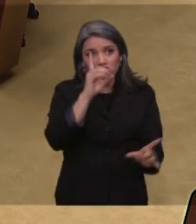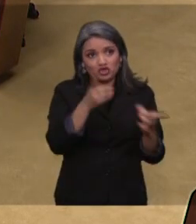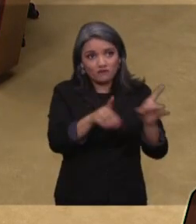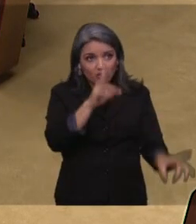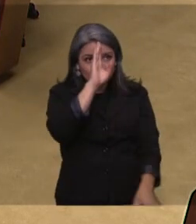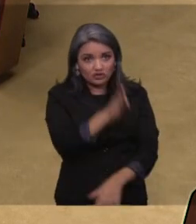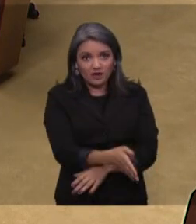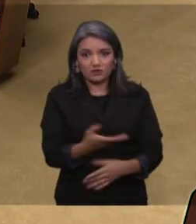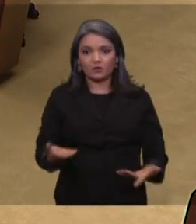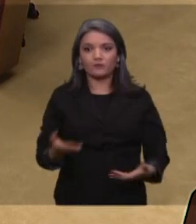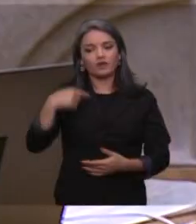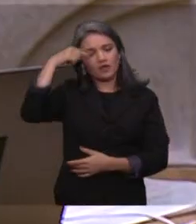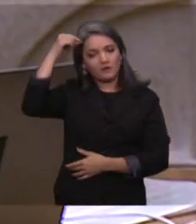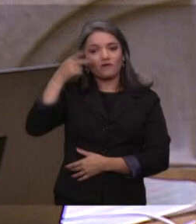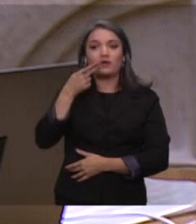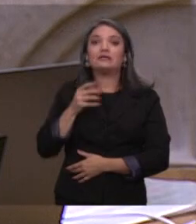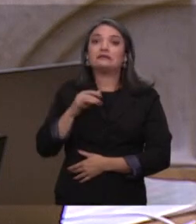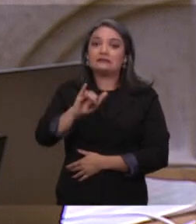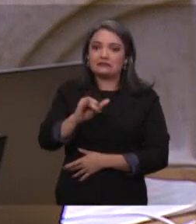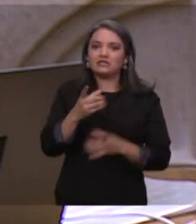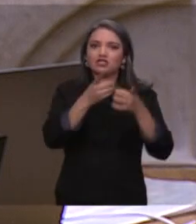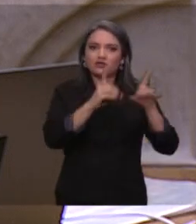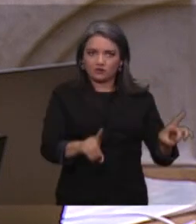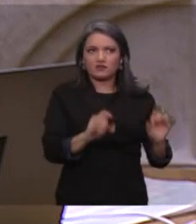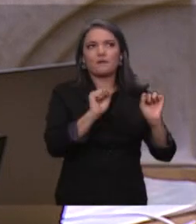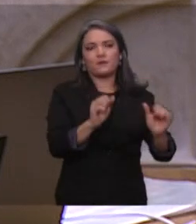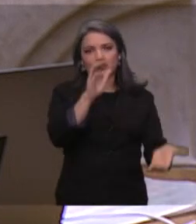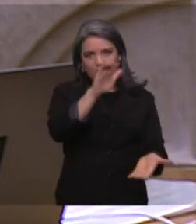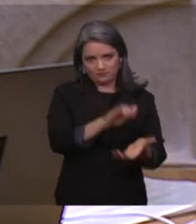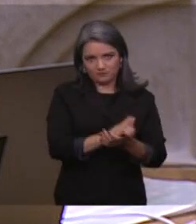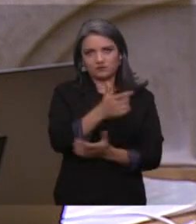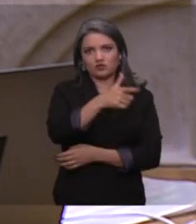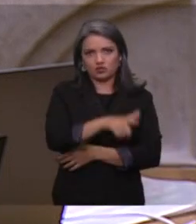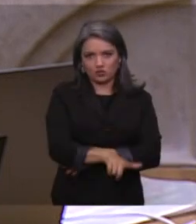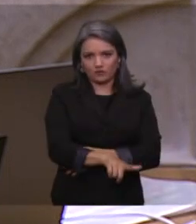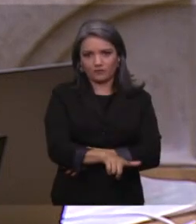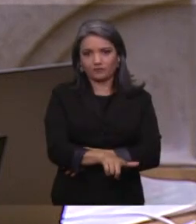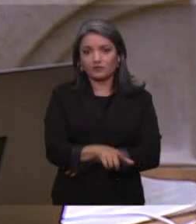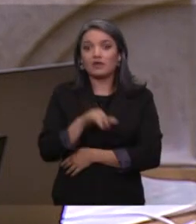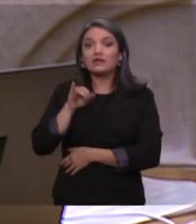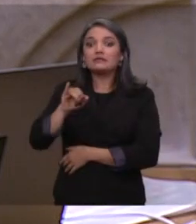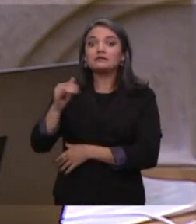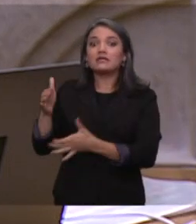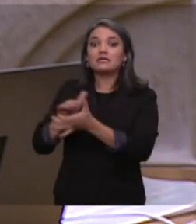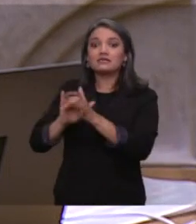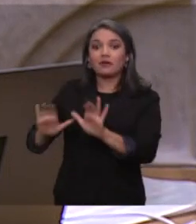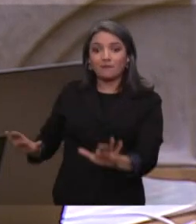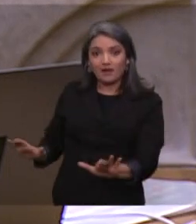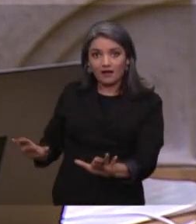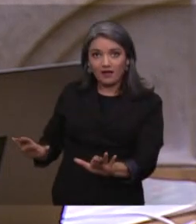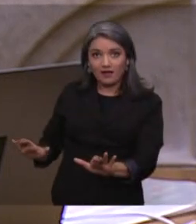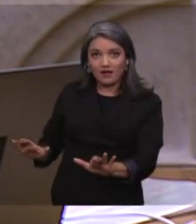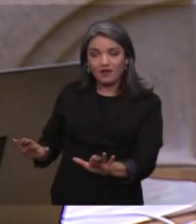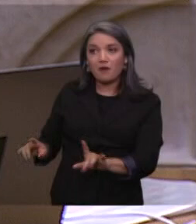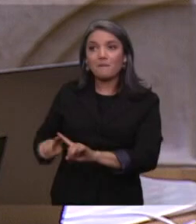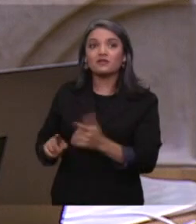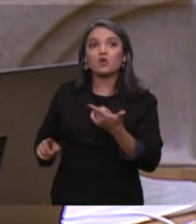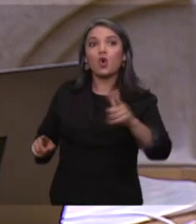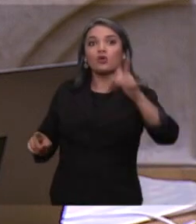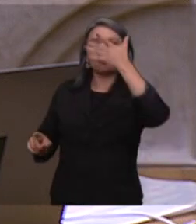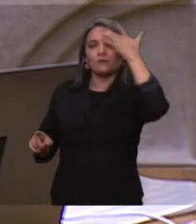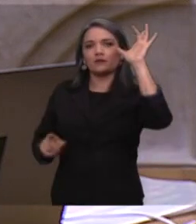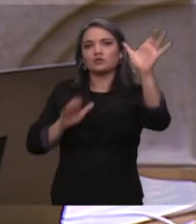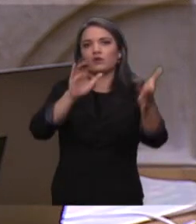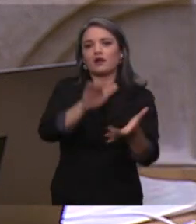divorciado, ele pode casar de novo. Se ele tivesse separado judicialmente, para ele se casar de novo, ele tem que ter um novo procedimento, que é de conversão